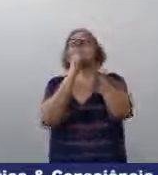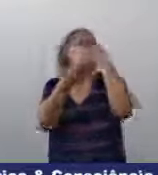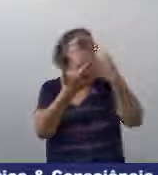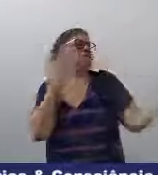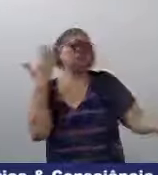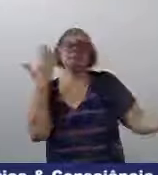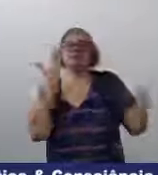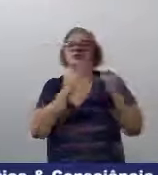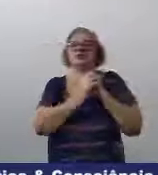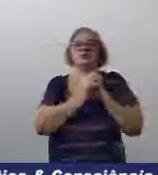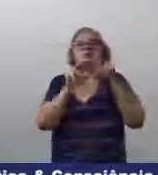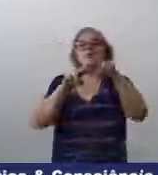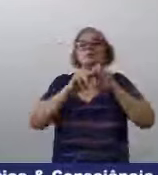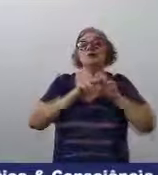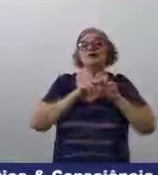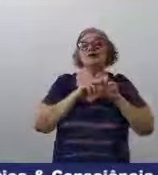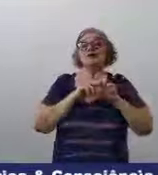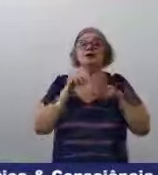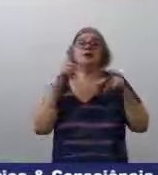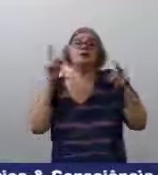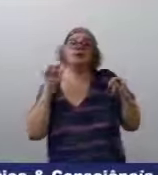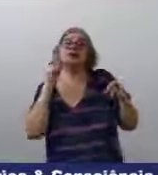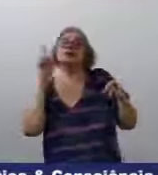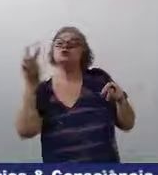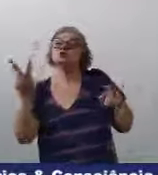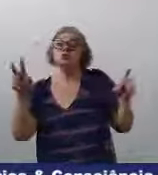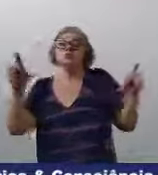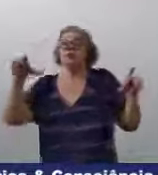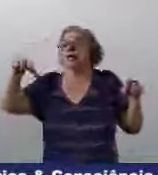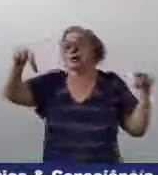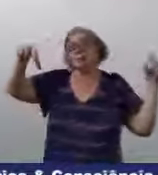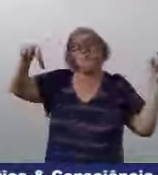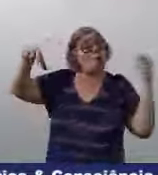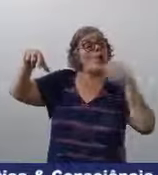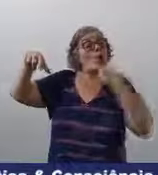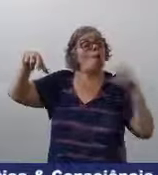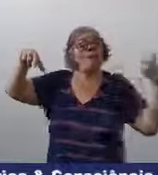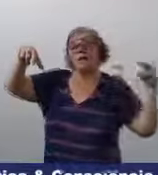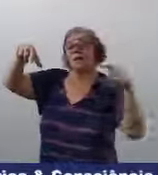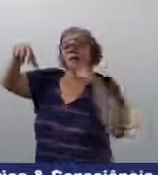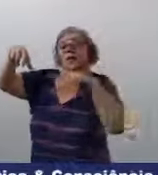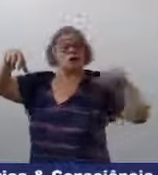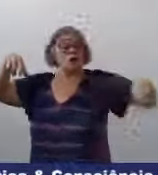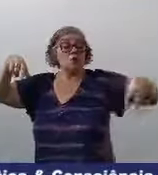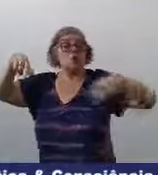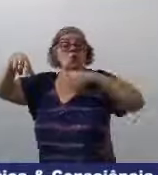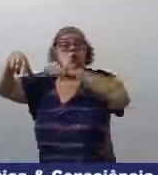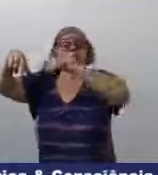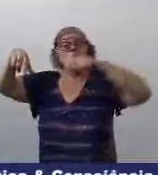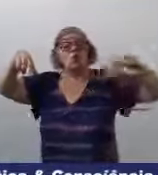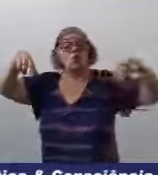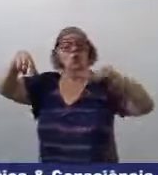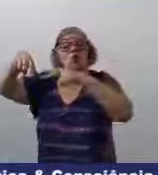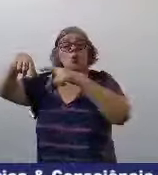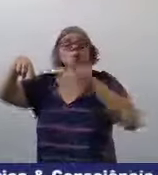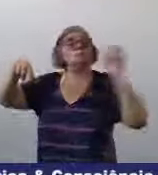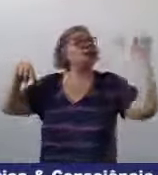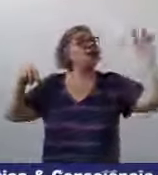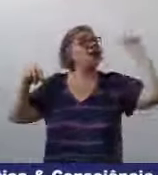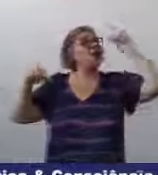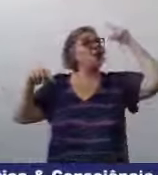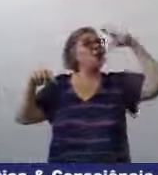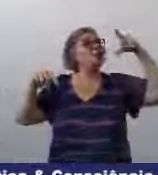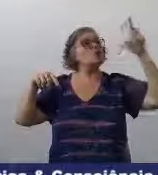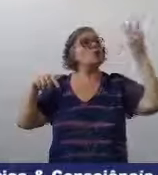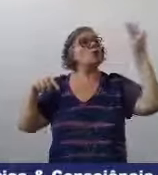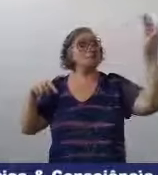oração, etc. Perda de tempo. Por quê? Porque quando nós estamos olhando aqui, o cara correndo para bater o pênalti, nós estamos vendo a luz